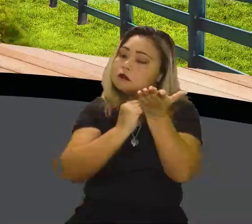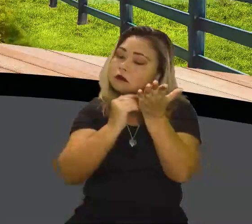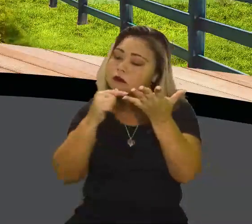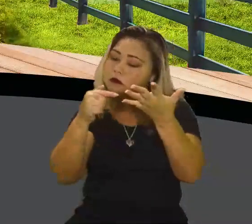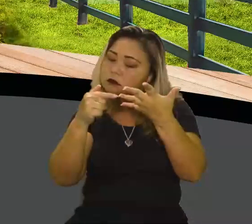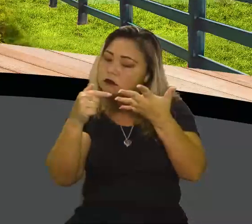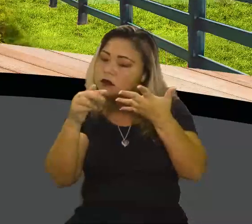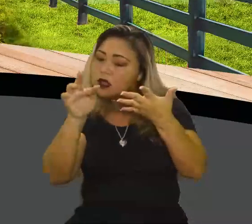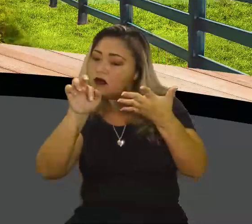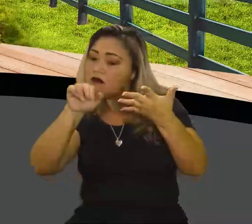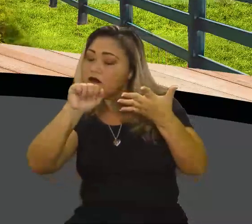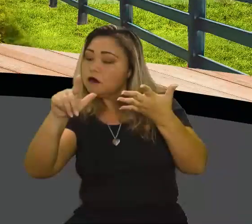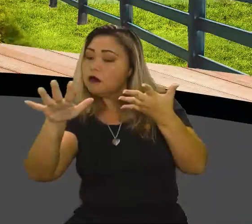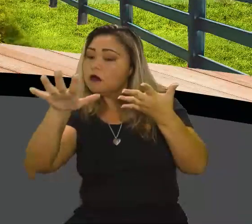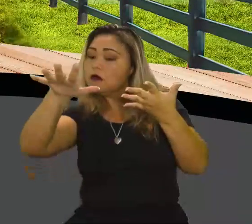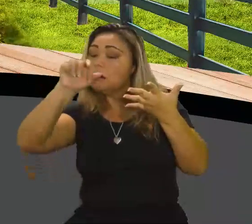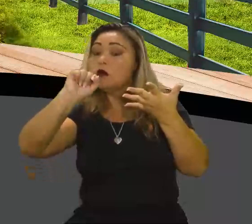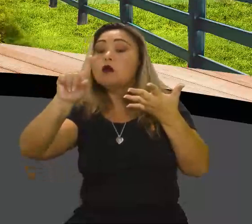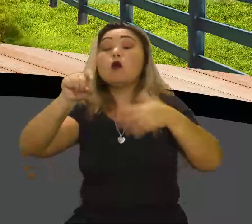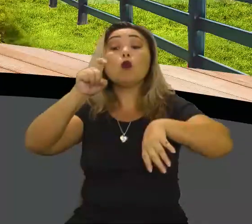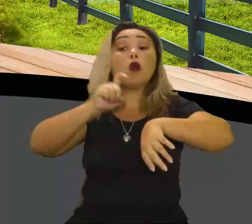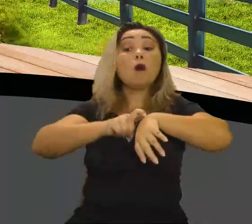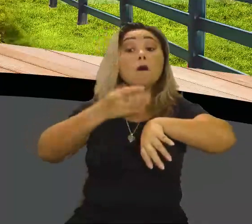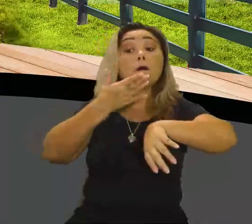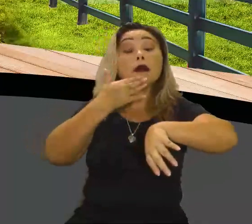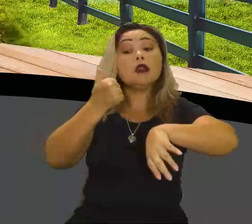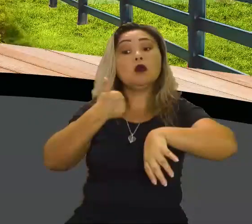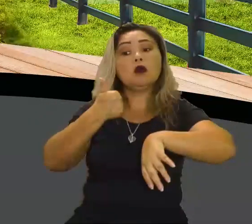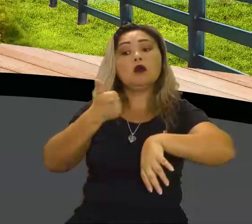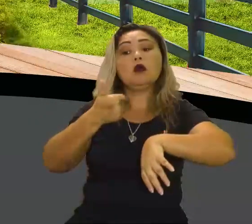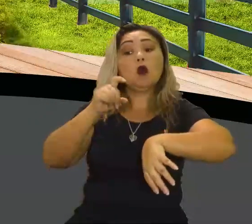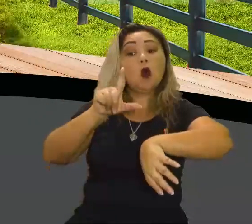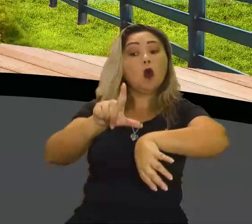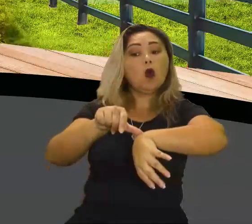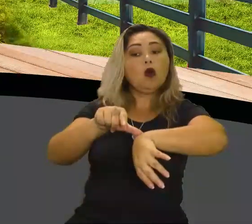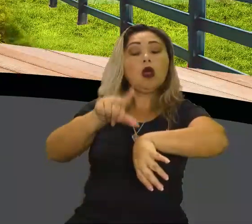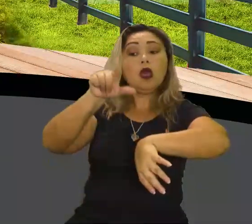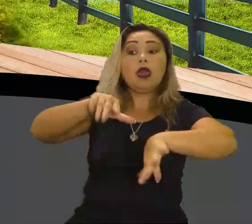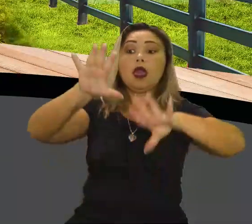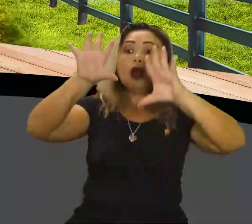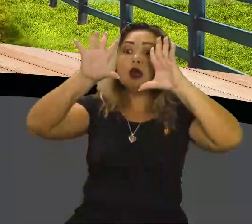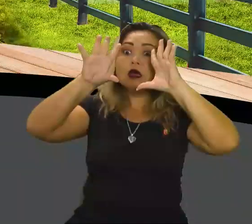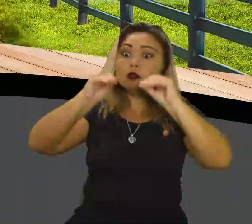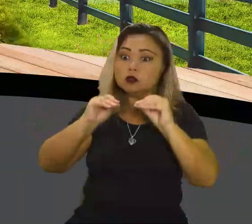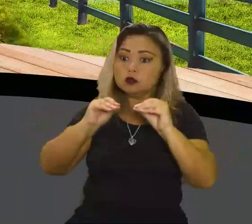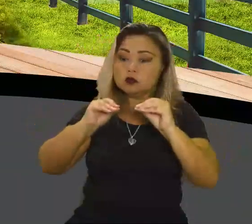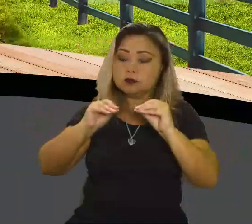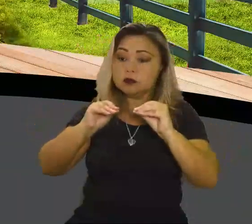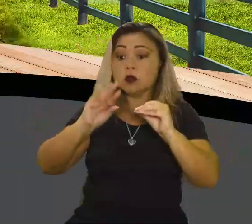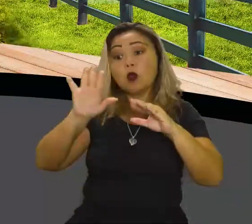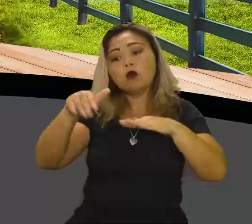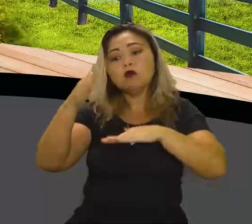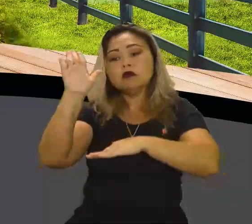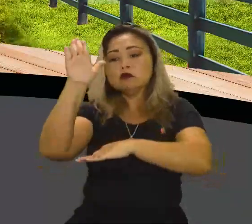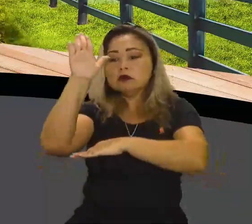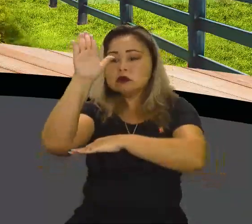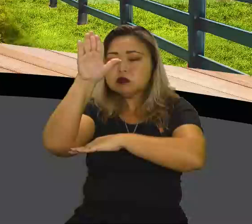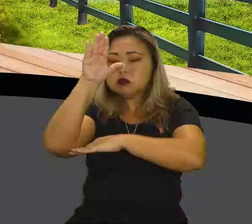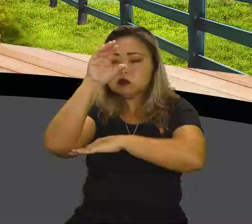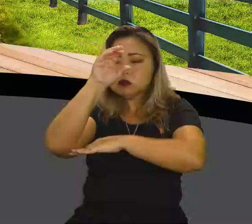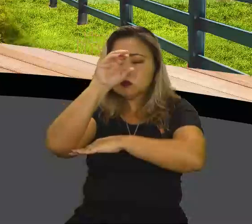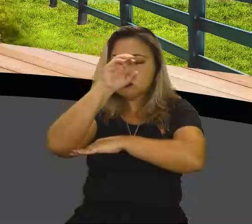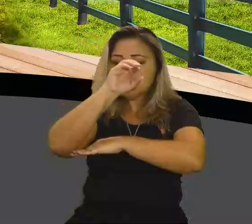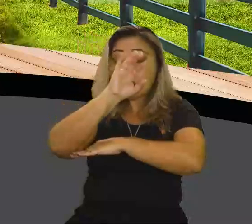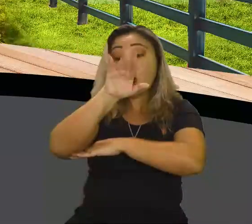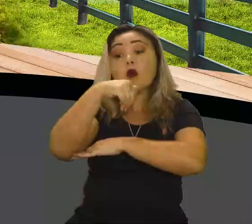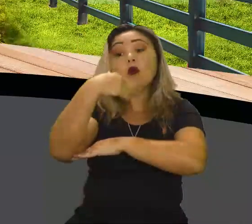você vai levar esse apiário, qual é o melhor horário? À noite, tá? Ou ao entardecer, iniciando a noite,